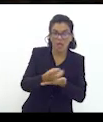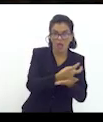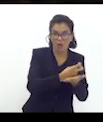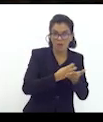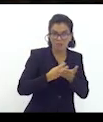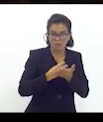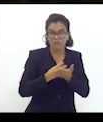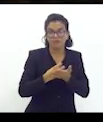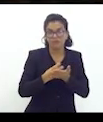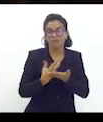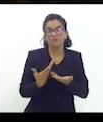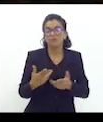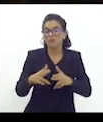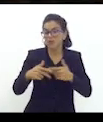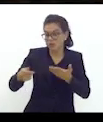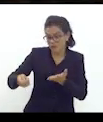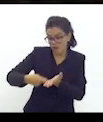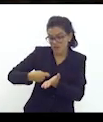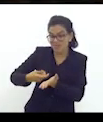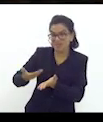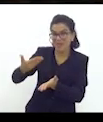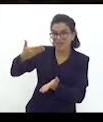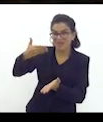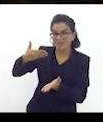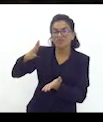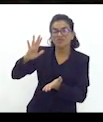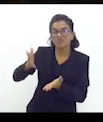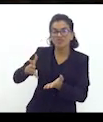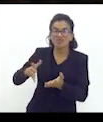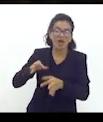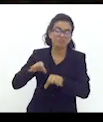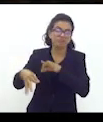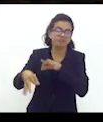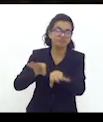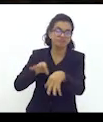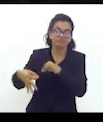que foi assinado já está destruído.